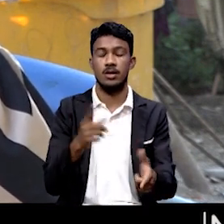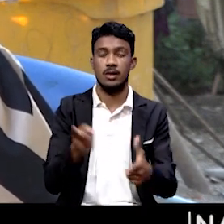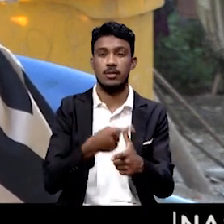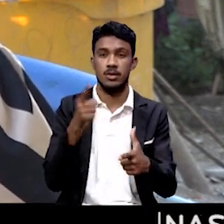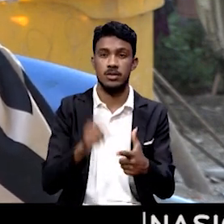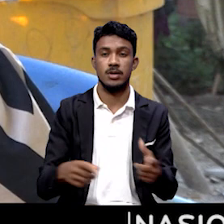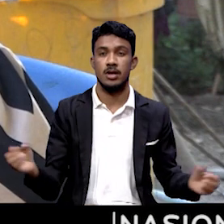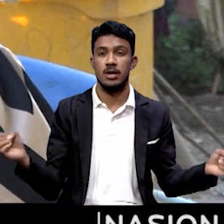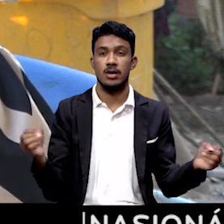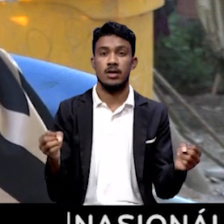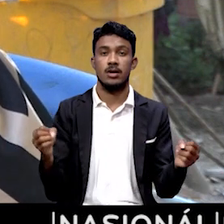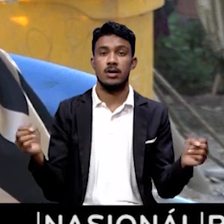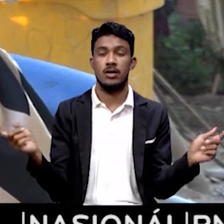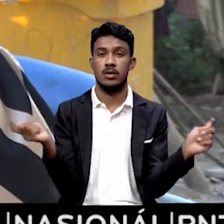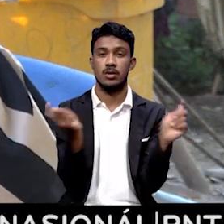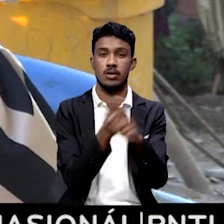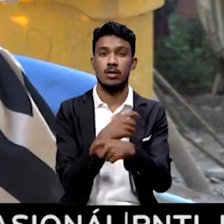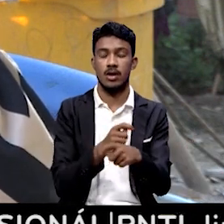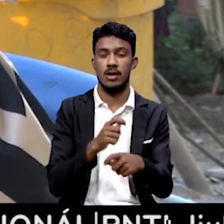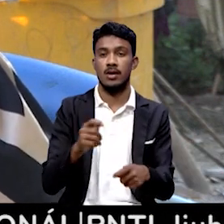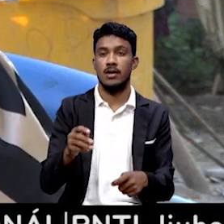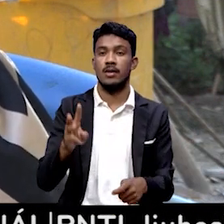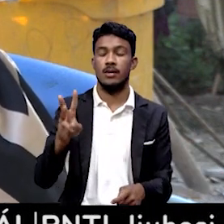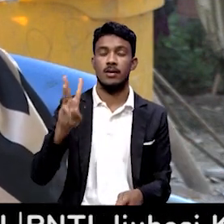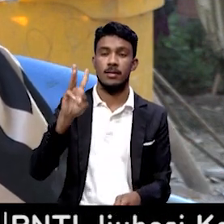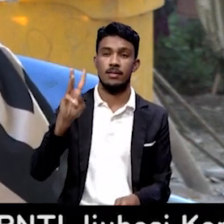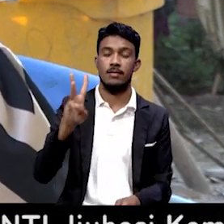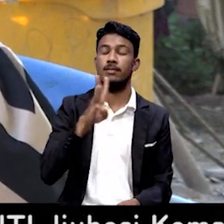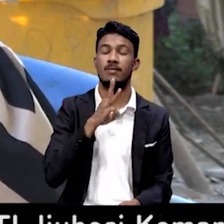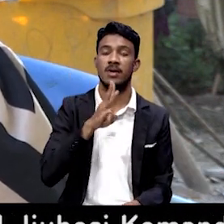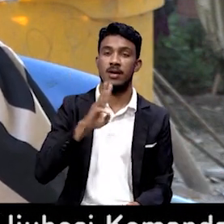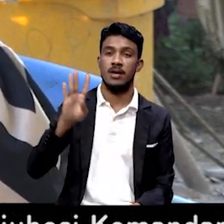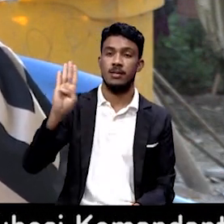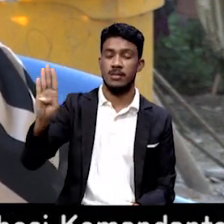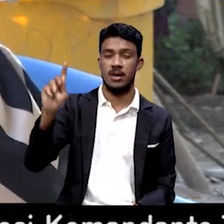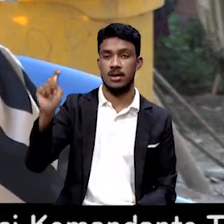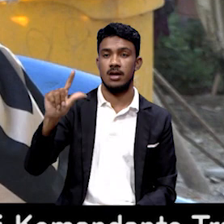filha falei para BTL né? Para Timor Leste nia né? Então ser de